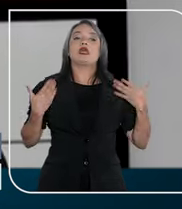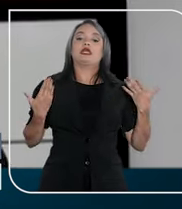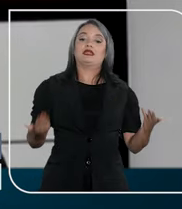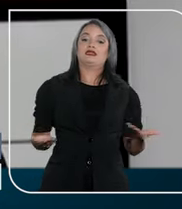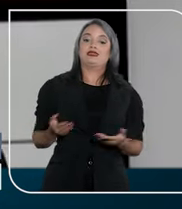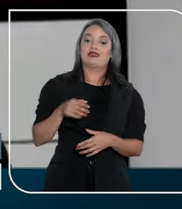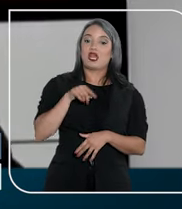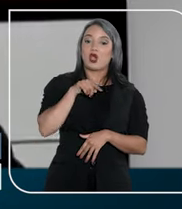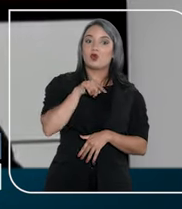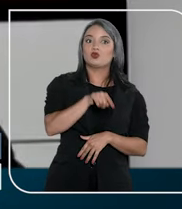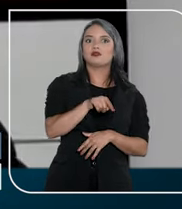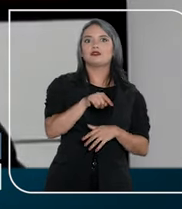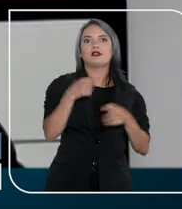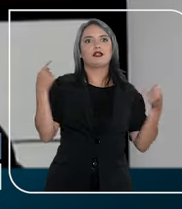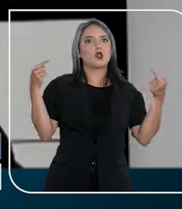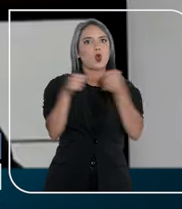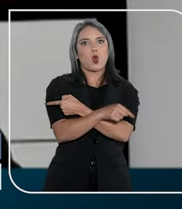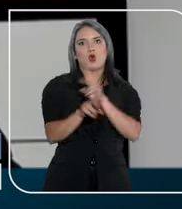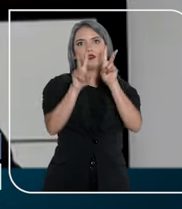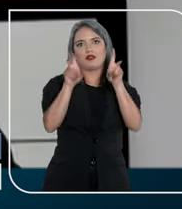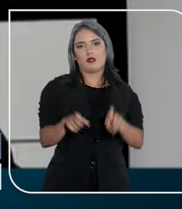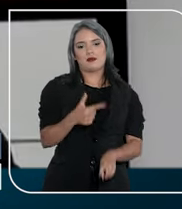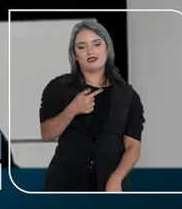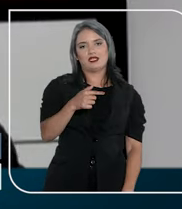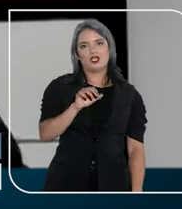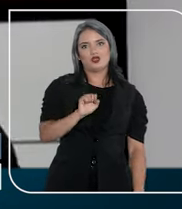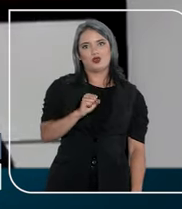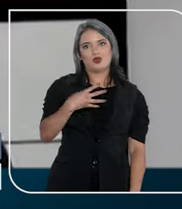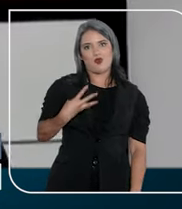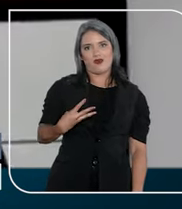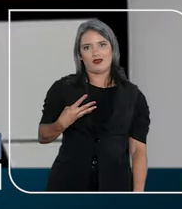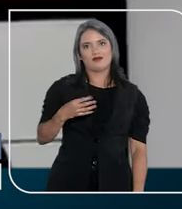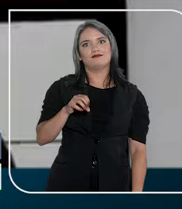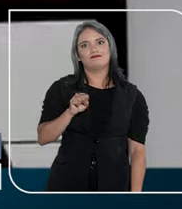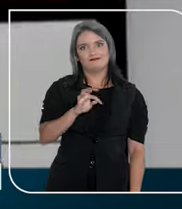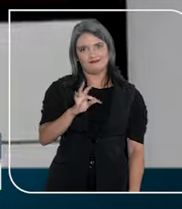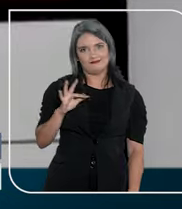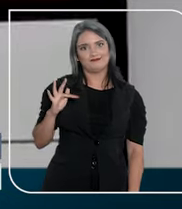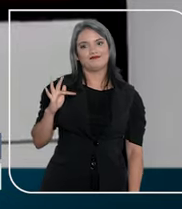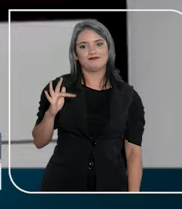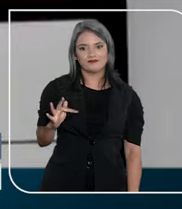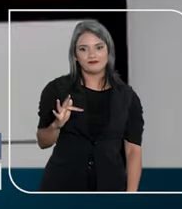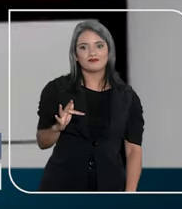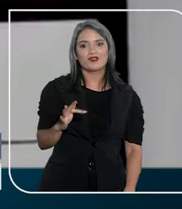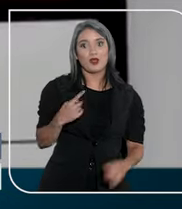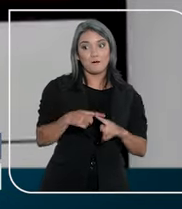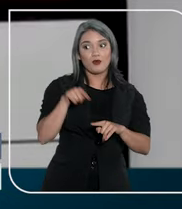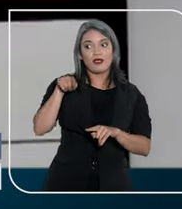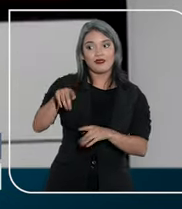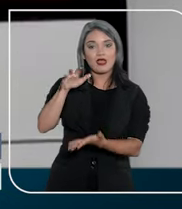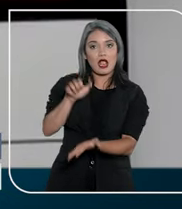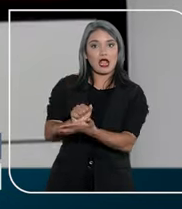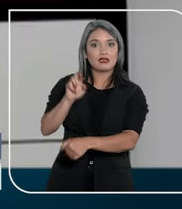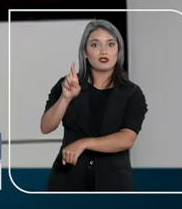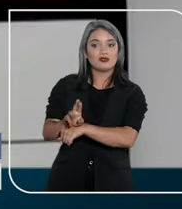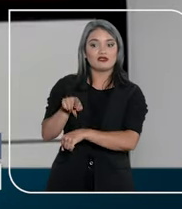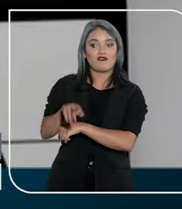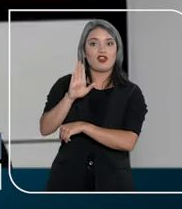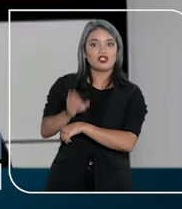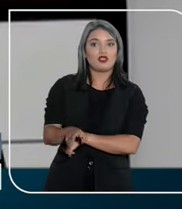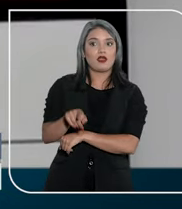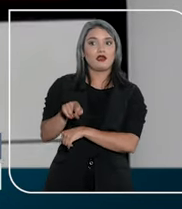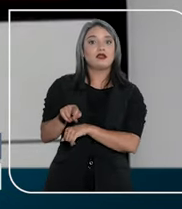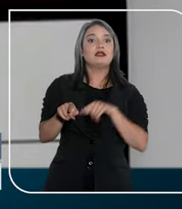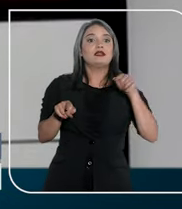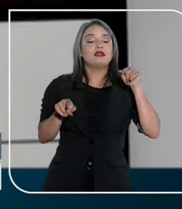de violação ao tema 784 do Supremo Tribunal Federal, porque é que eu tenho pretensão de quem está aprovado em cadastro de reserva. Então